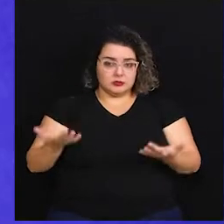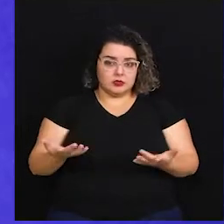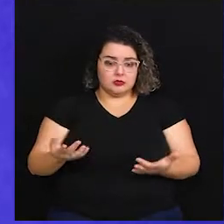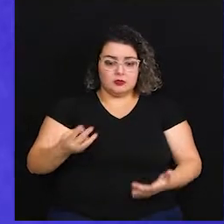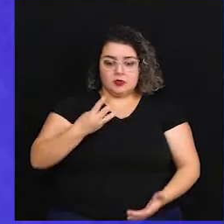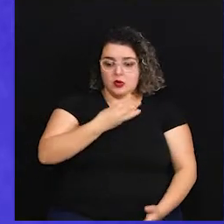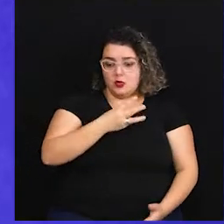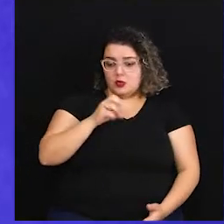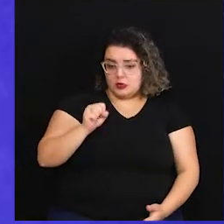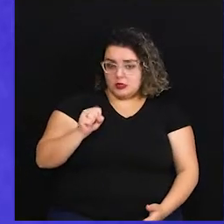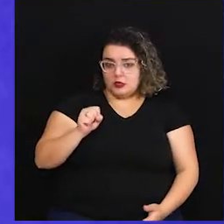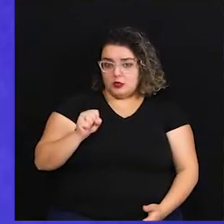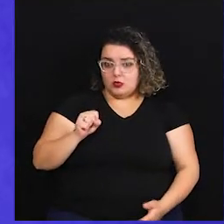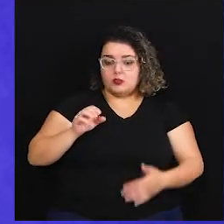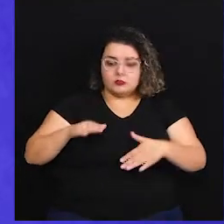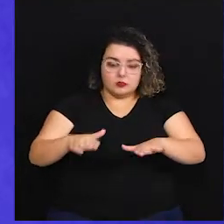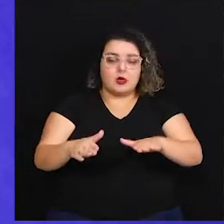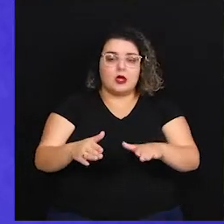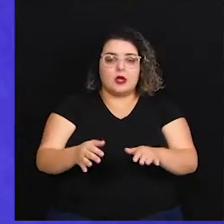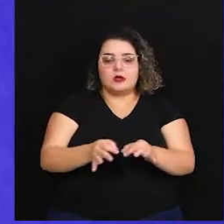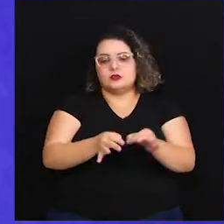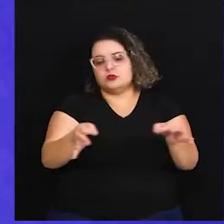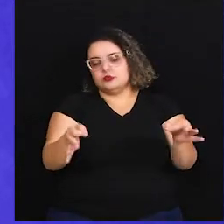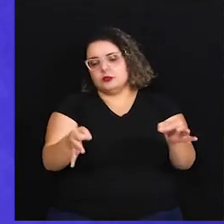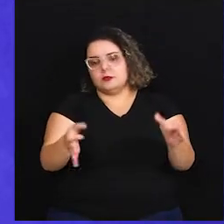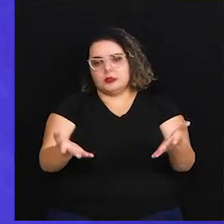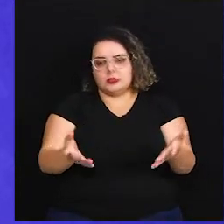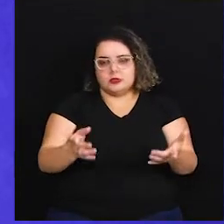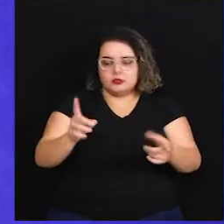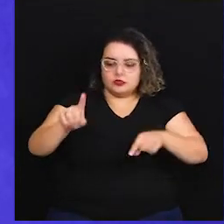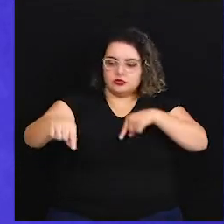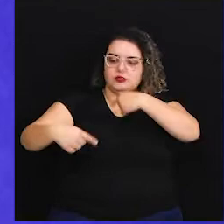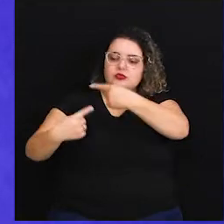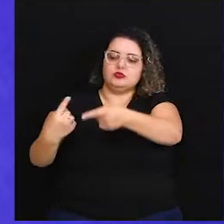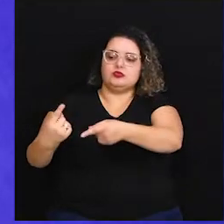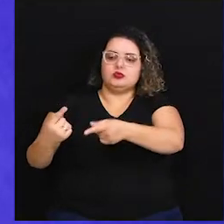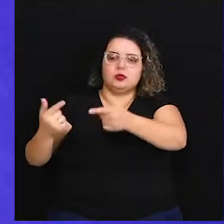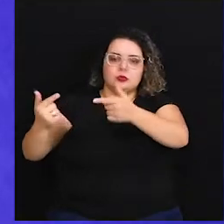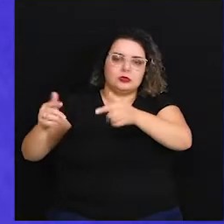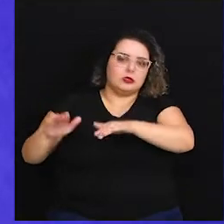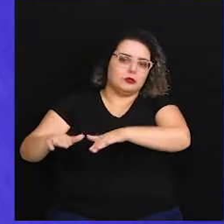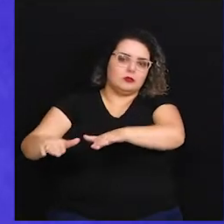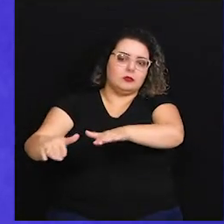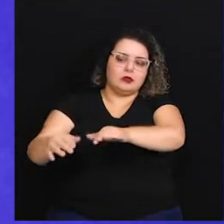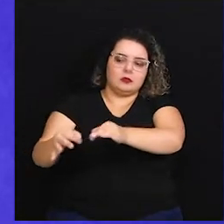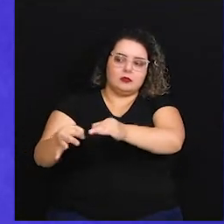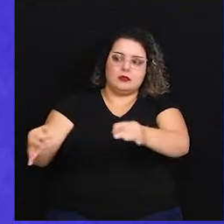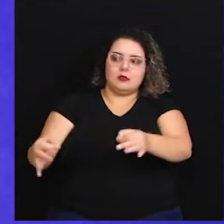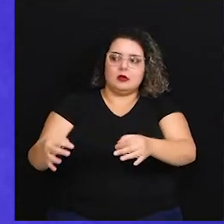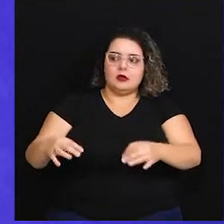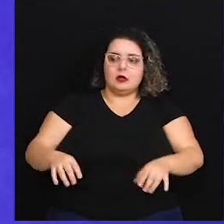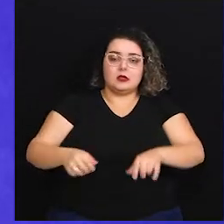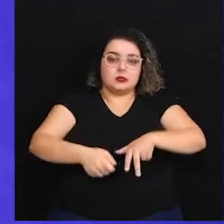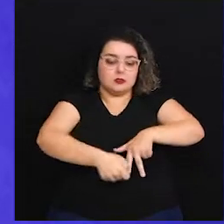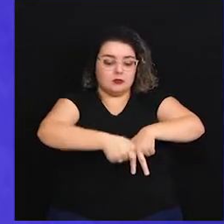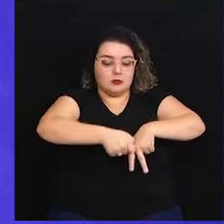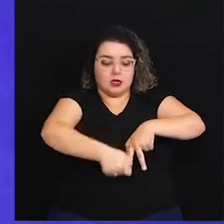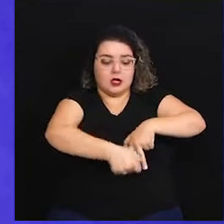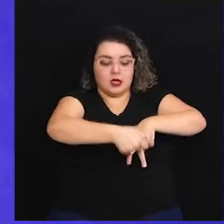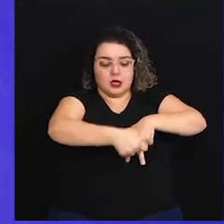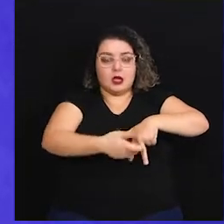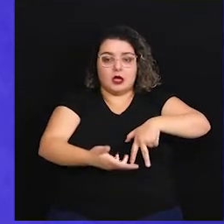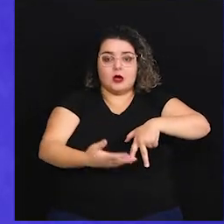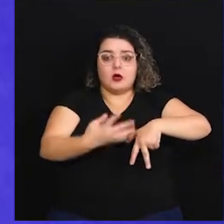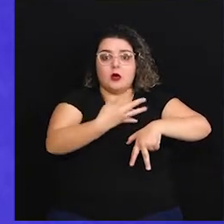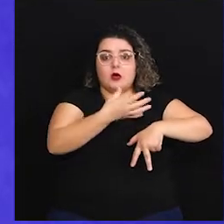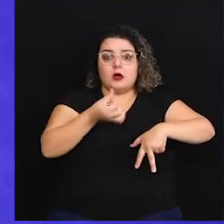o 38 de uma confecção é de um tamanho, de outro, às vezes você veste uma calça 46 e uma